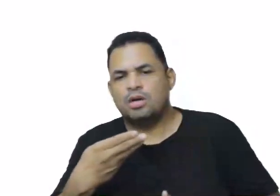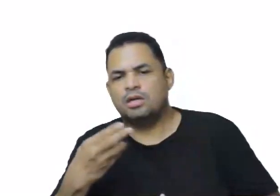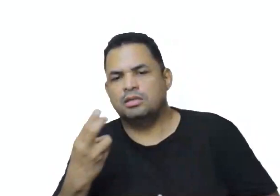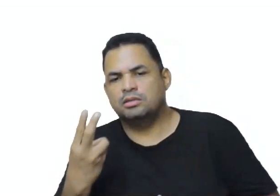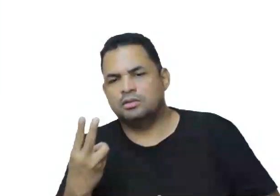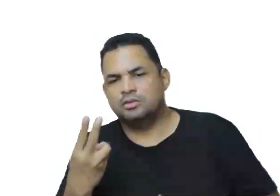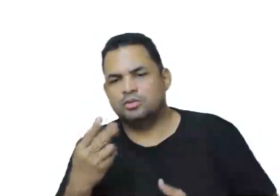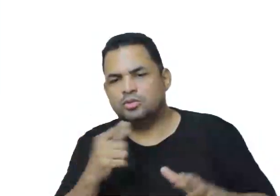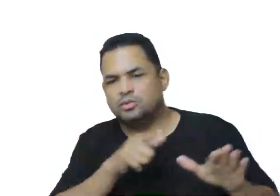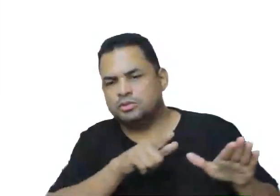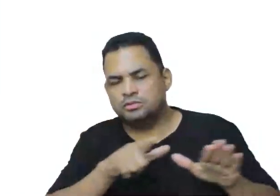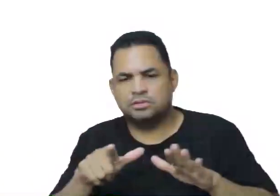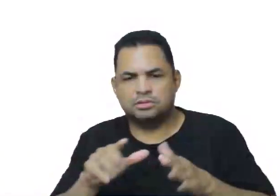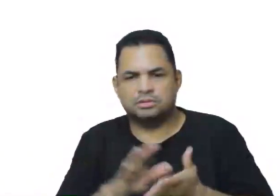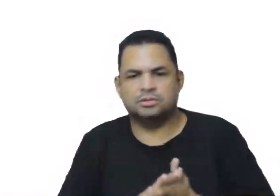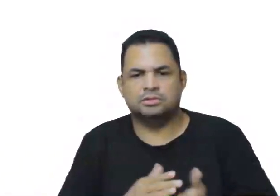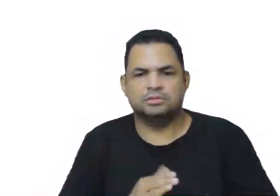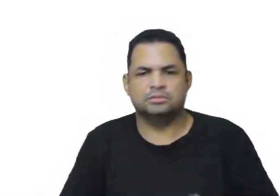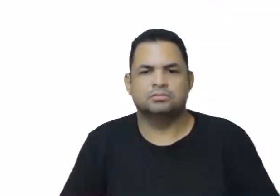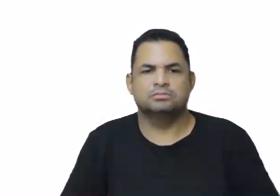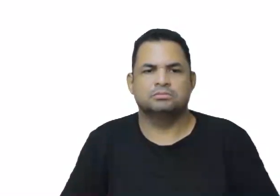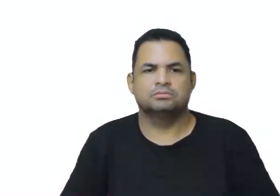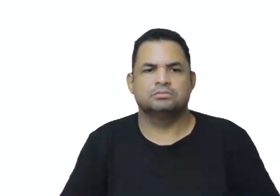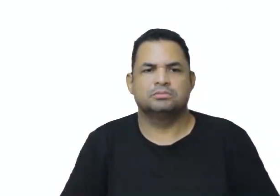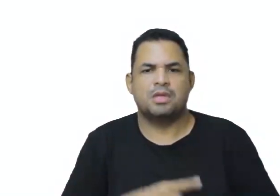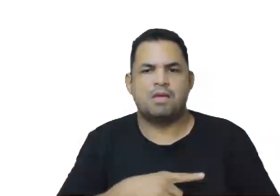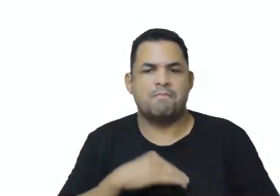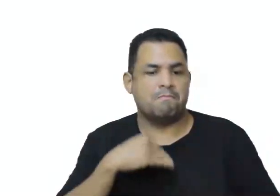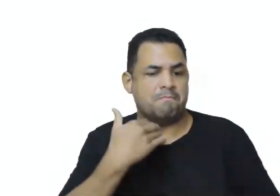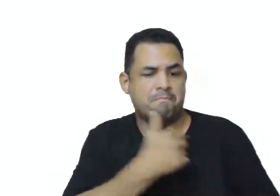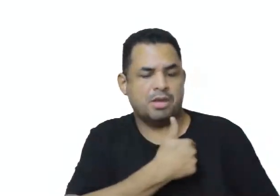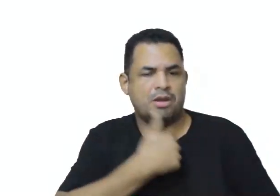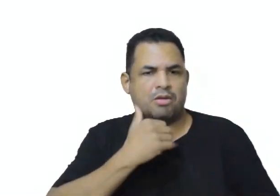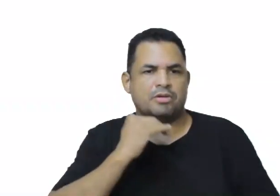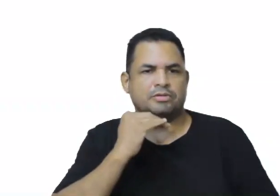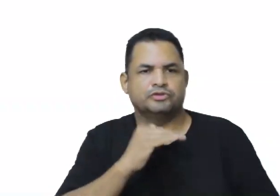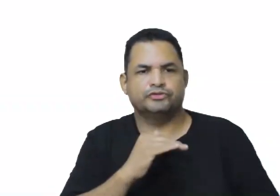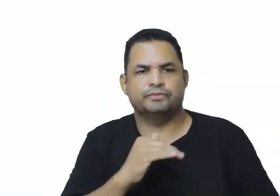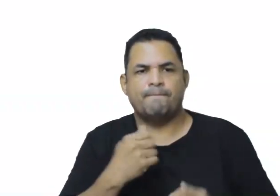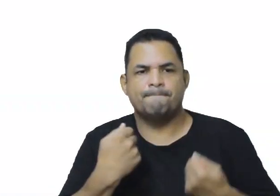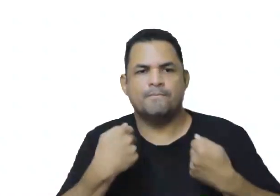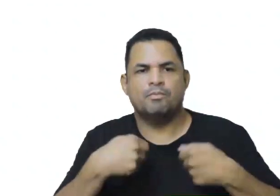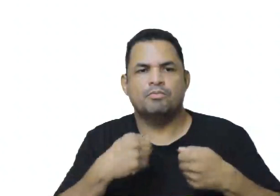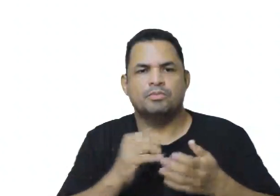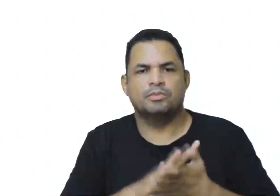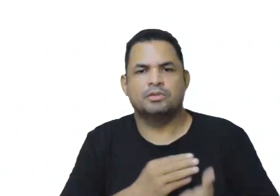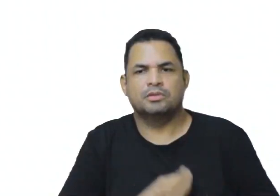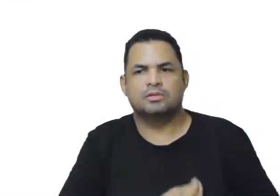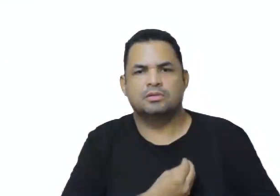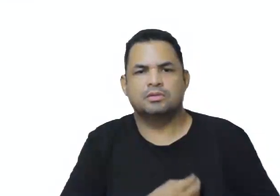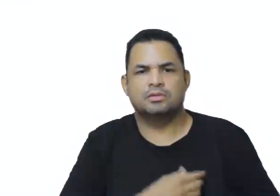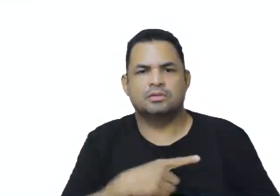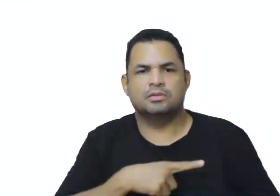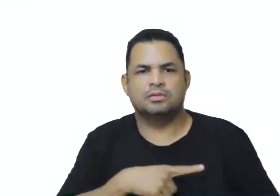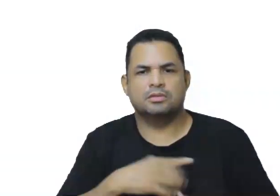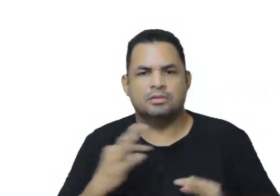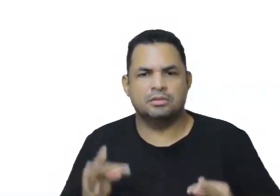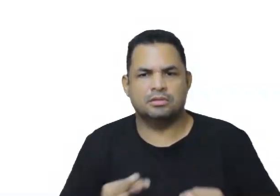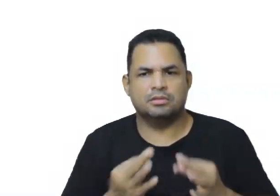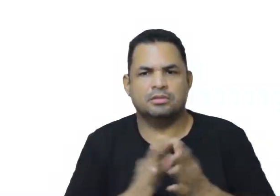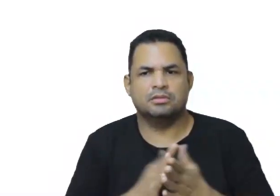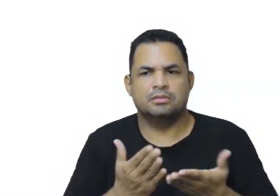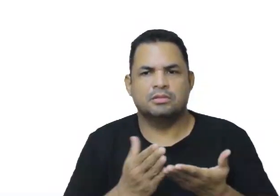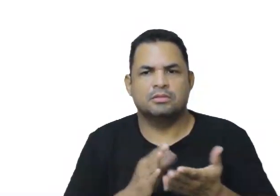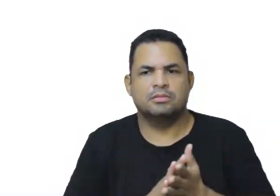maiores chances de sobrevivência. Tá? Existem várias técnicas disponíveis para avaliar as condições do